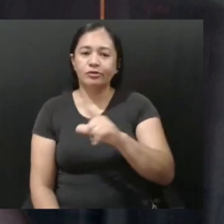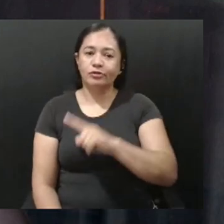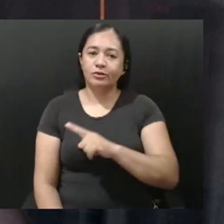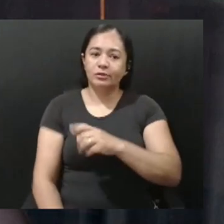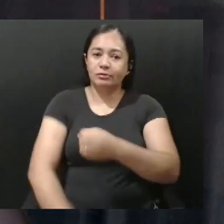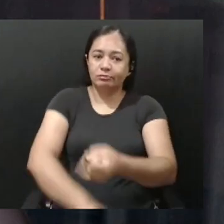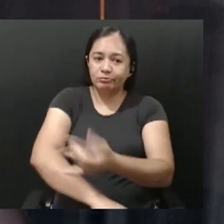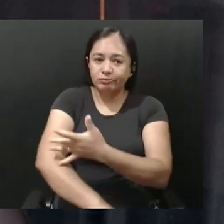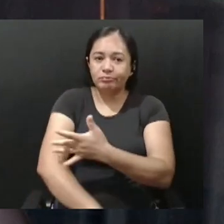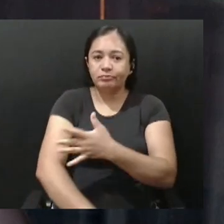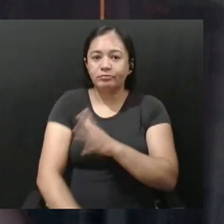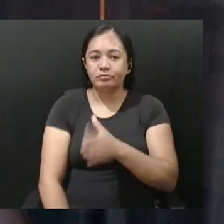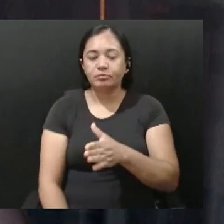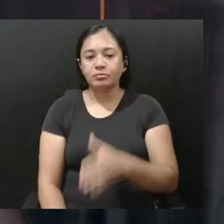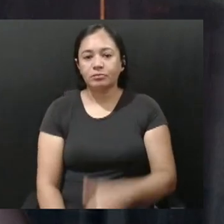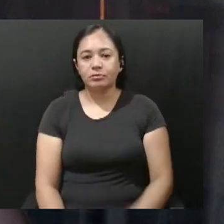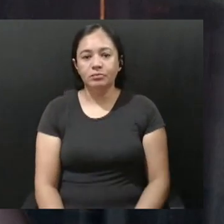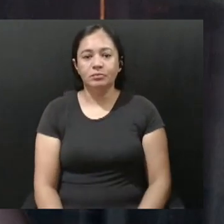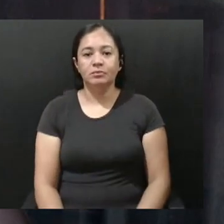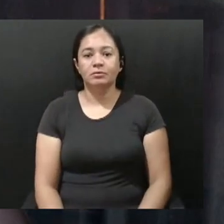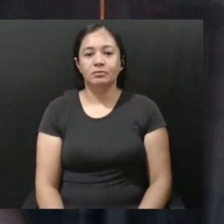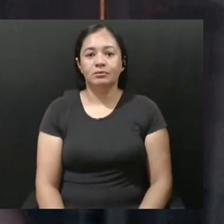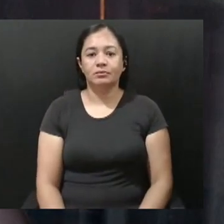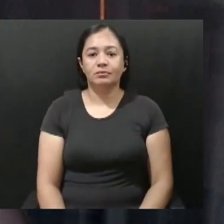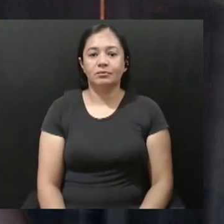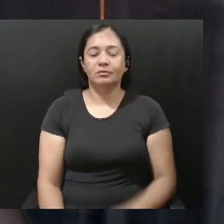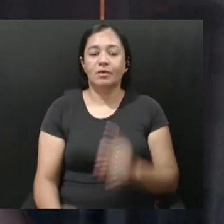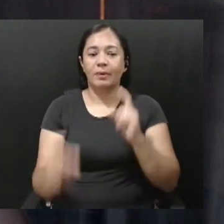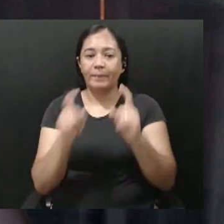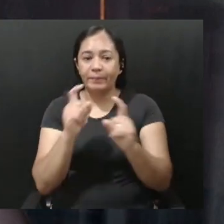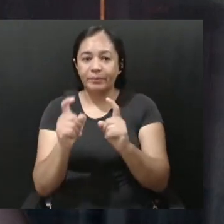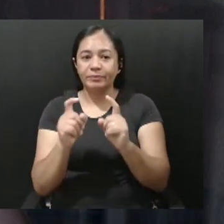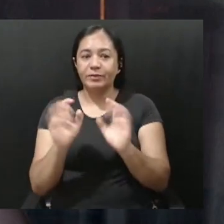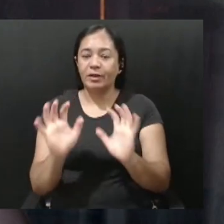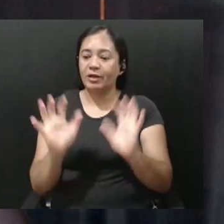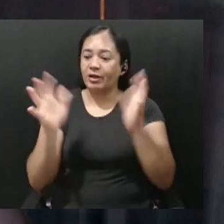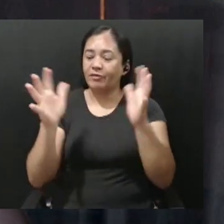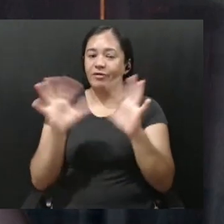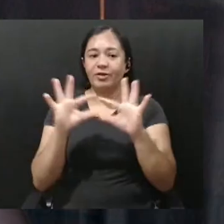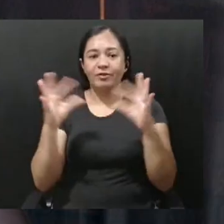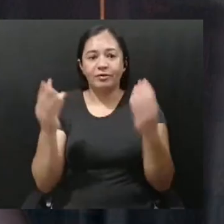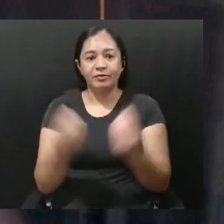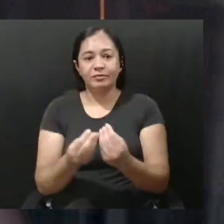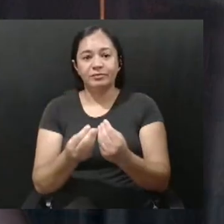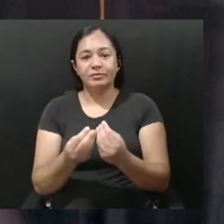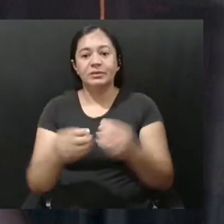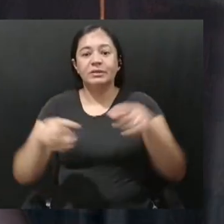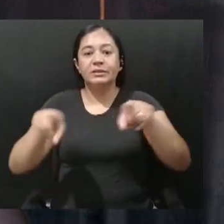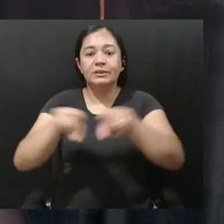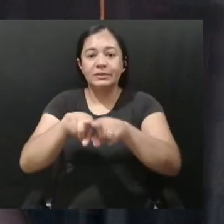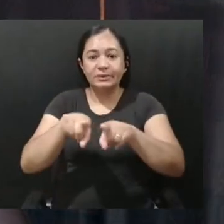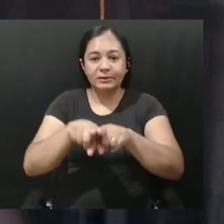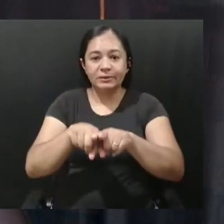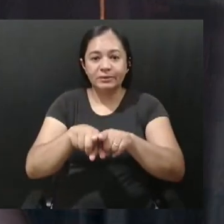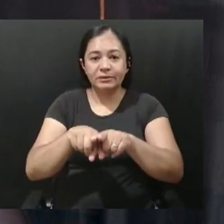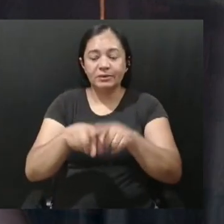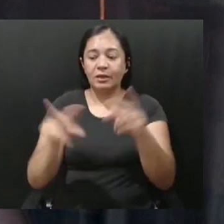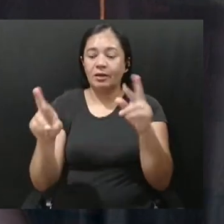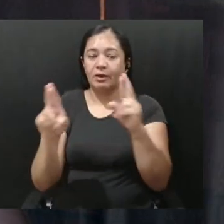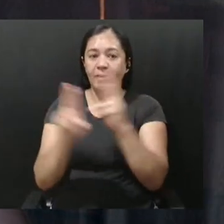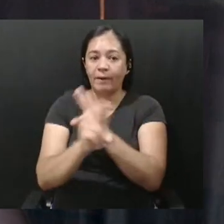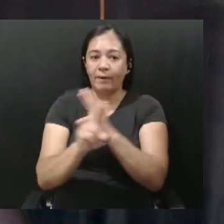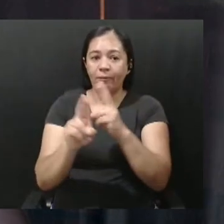isso para aquela reunião, para aquela festa de família. E aí, além disso, né, as relações humanas já são